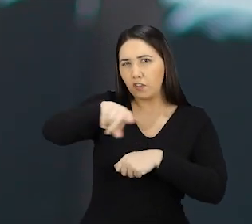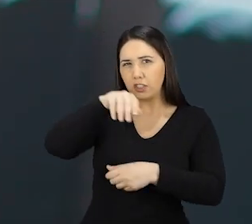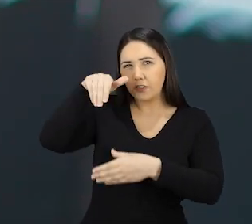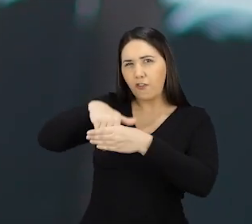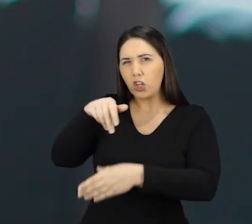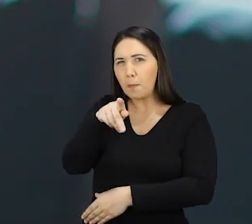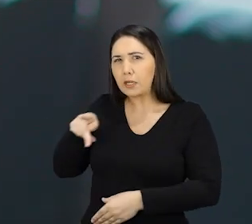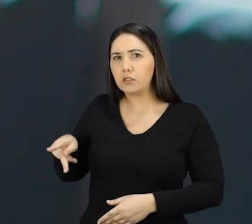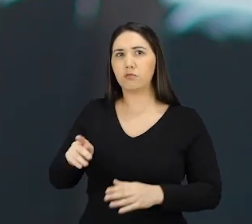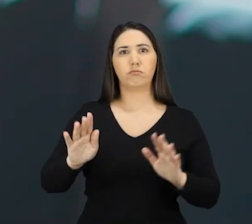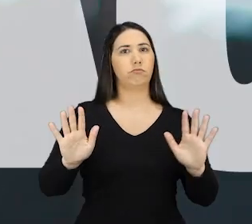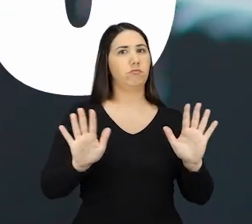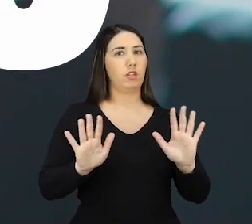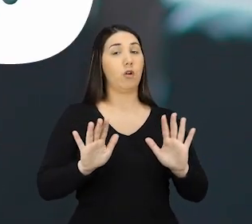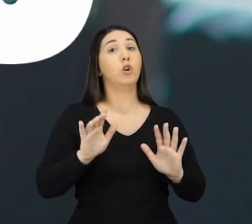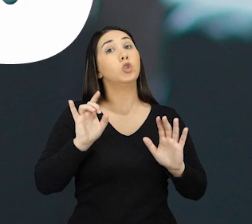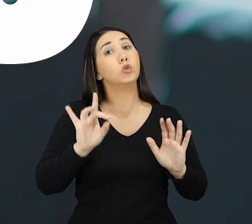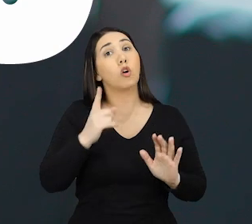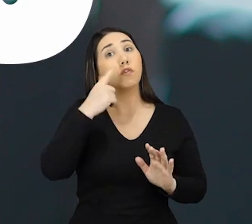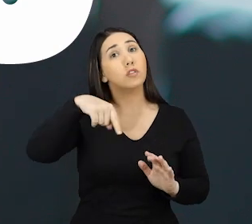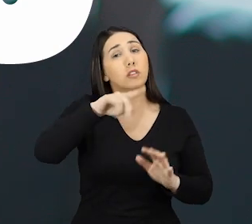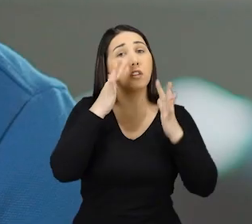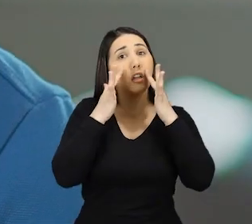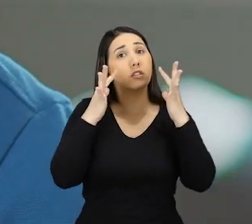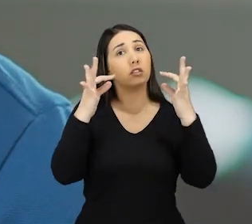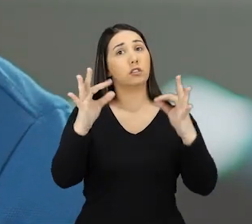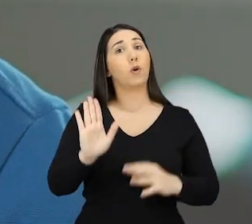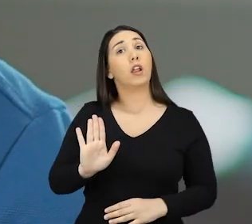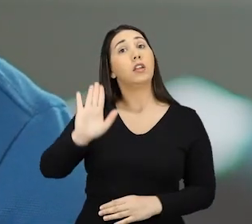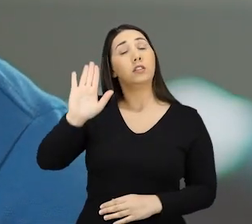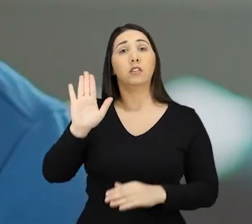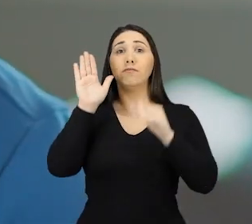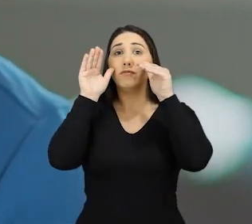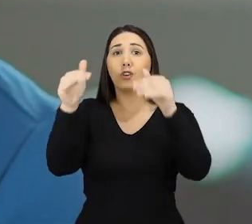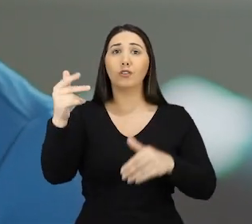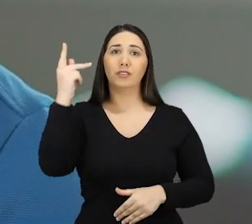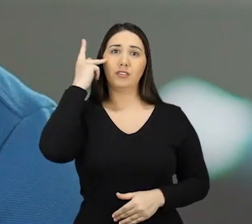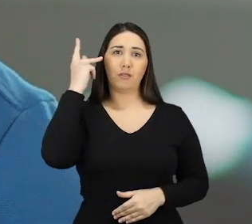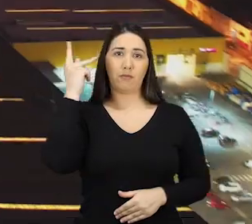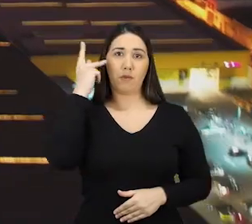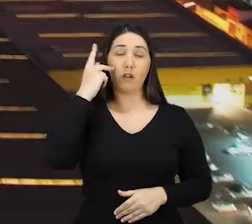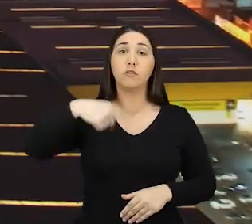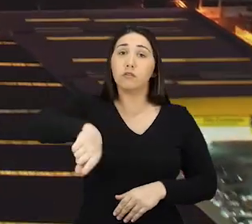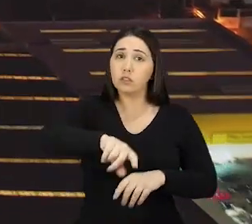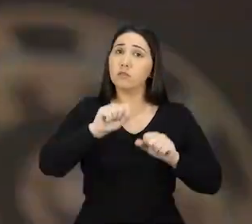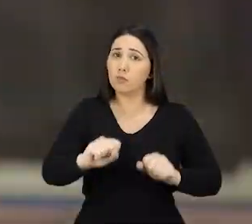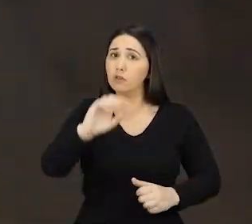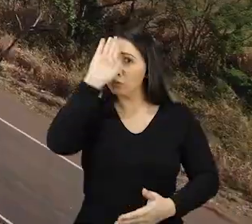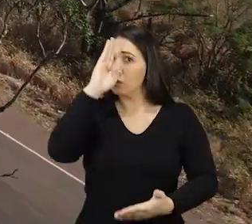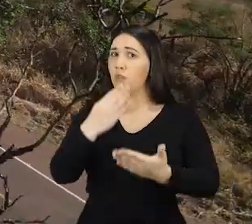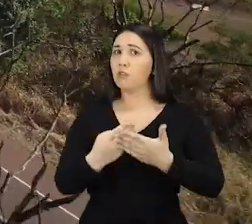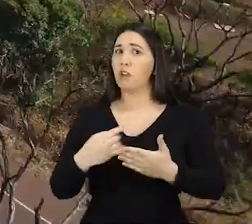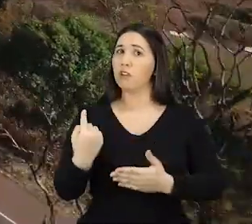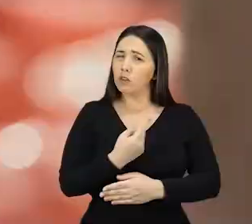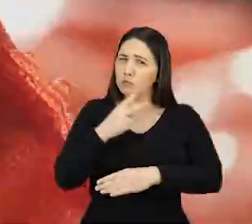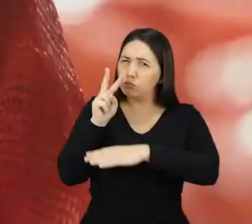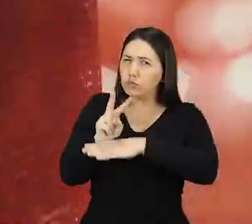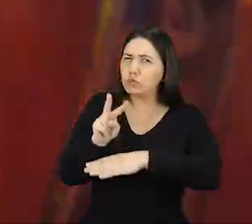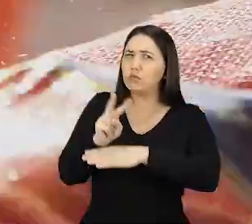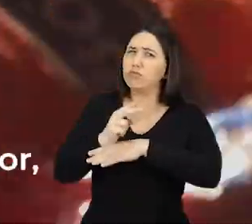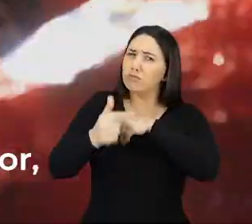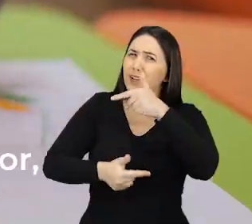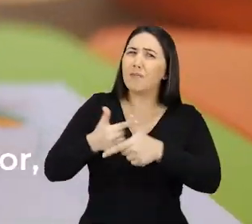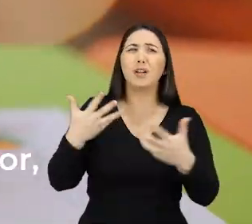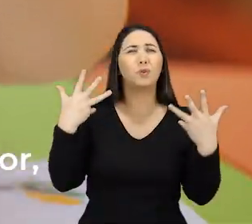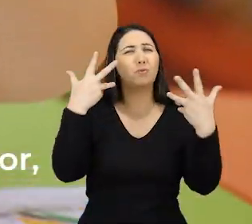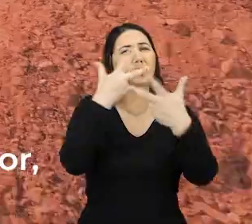muita humildade, que você preste atenção na eleição de São Paulo. Eu quero o seu voto e a sua confiança para proteger São Paulo e continuar esse trabalho